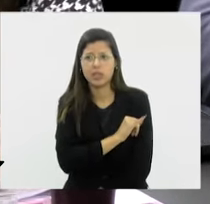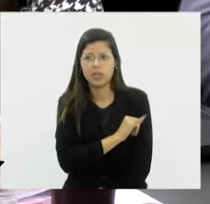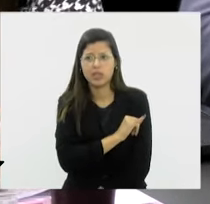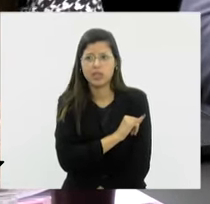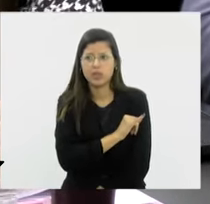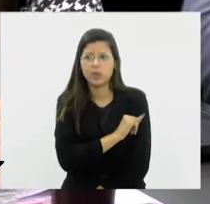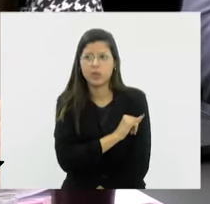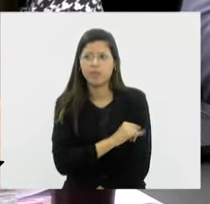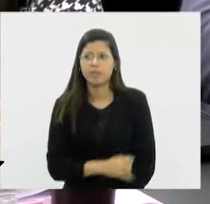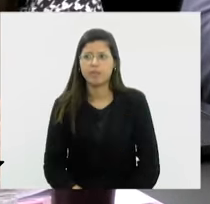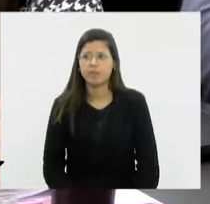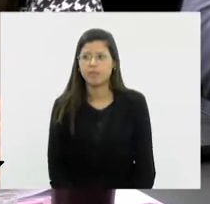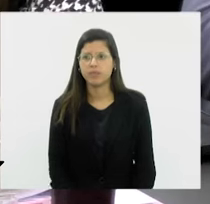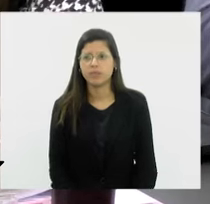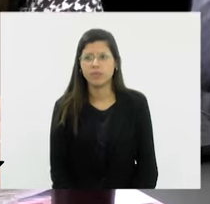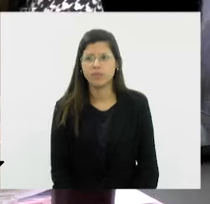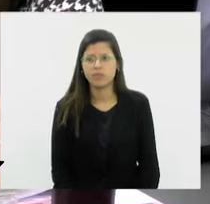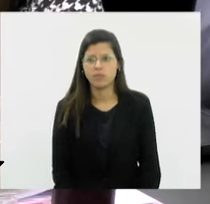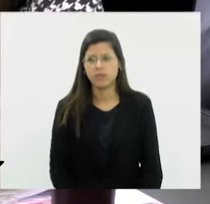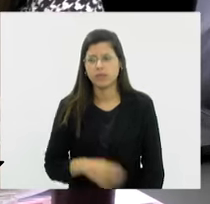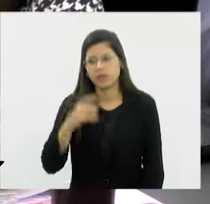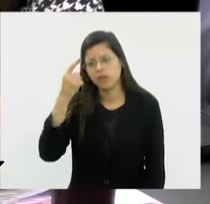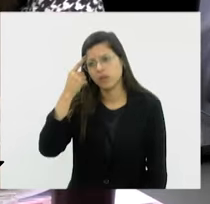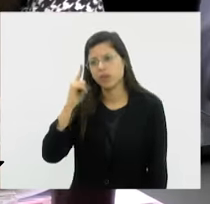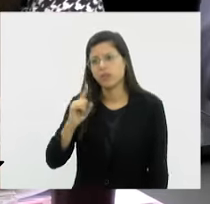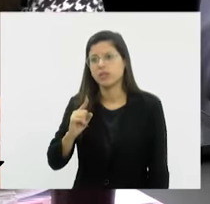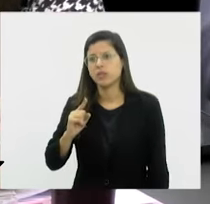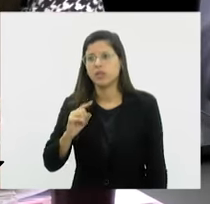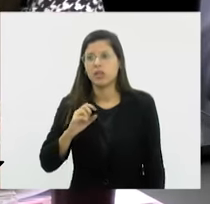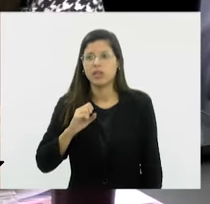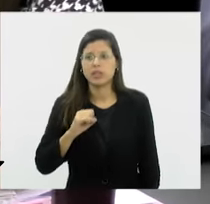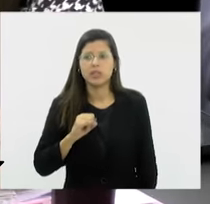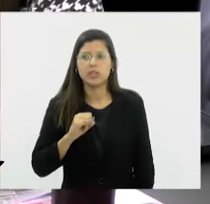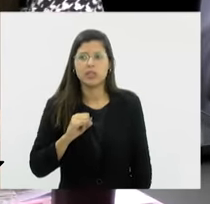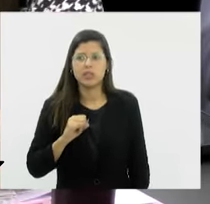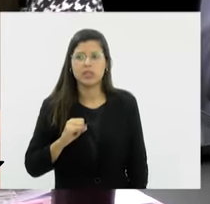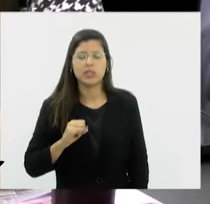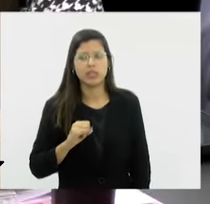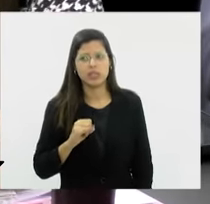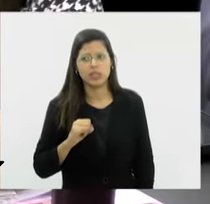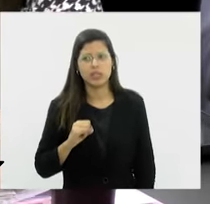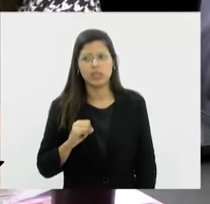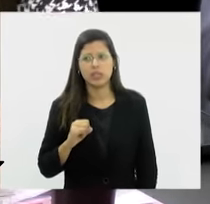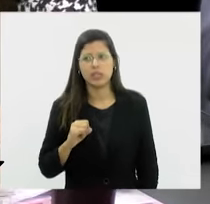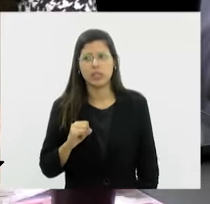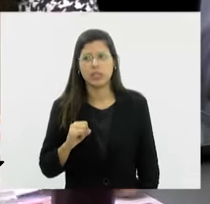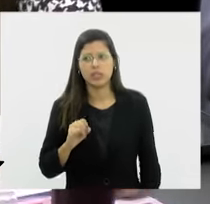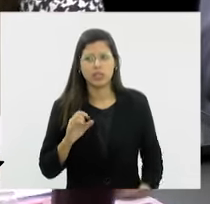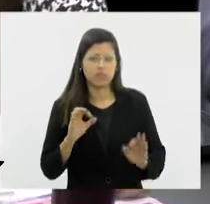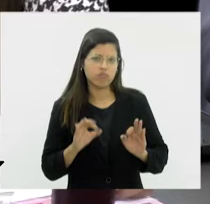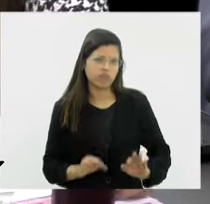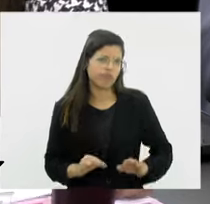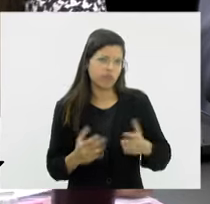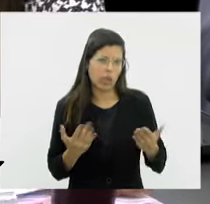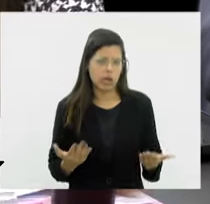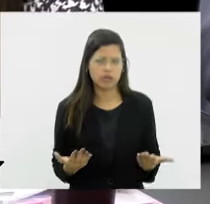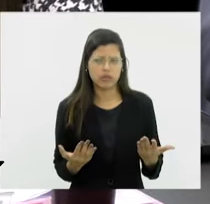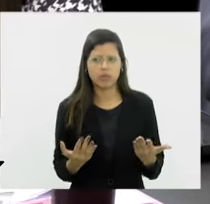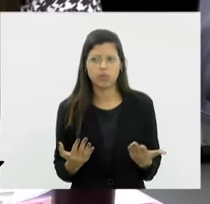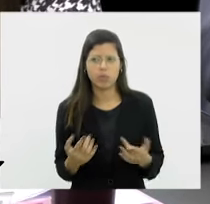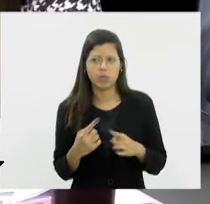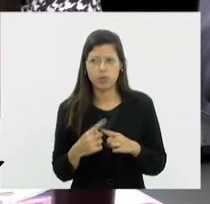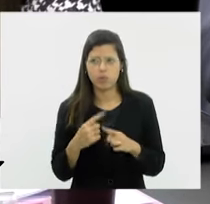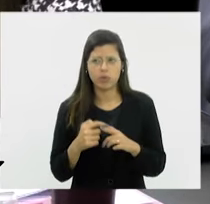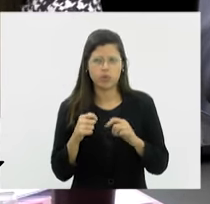de maneira, não sei de maneira se vai ser de maneira tão correta ou justa, não sei, aqui eu não estou